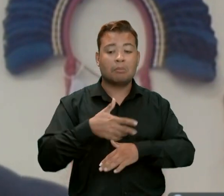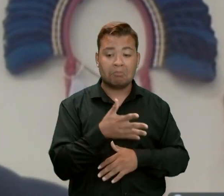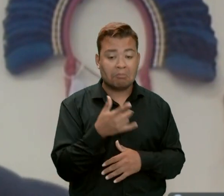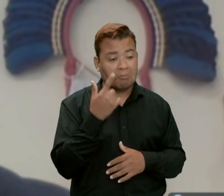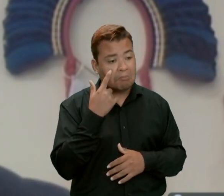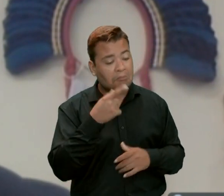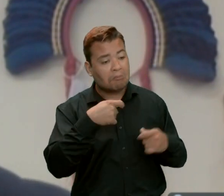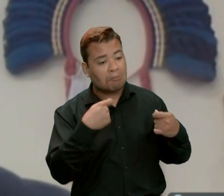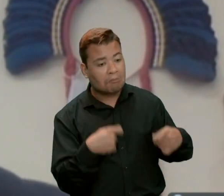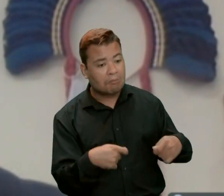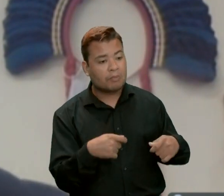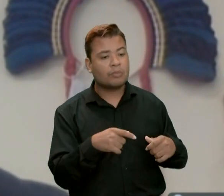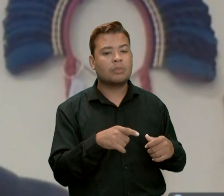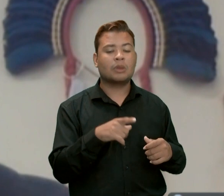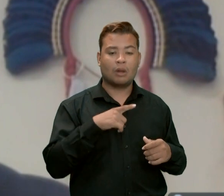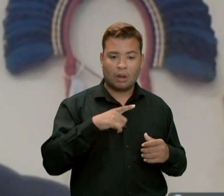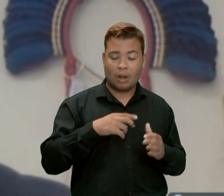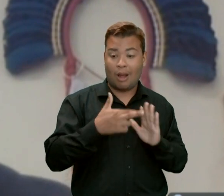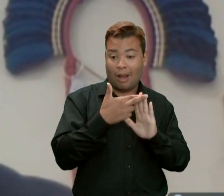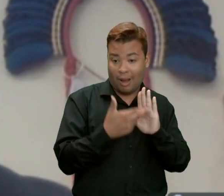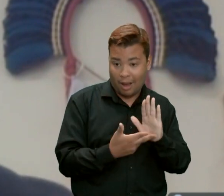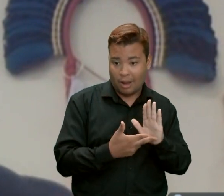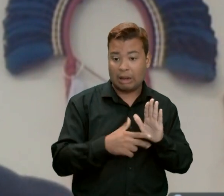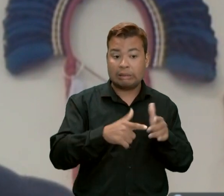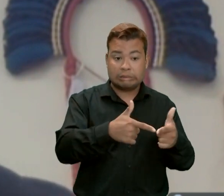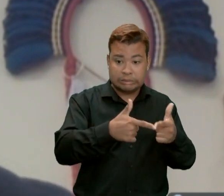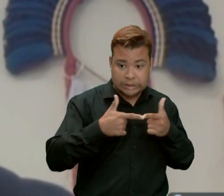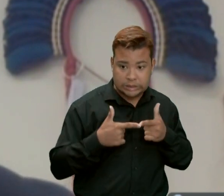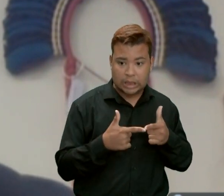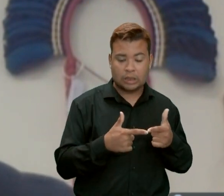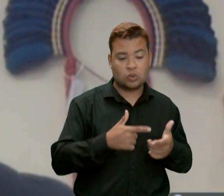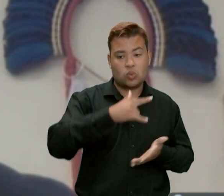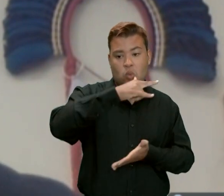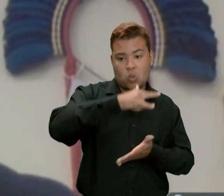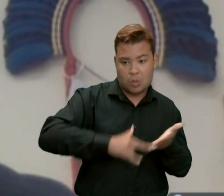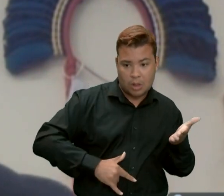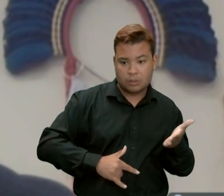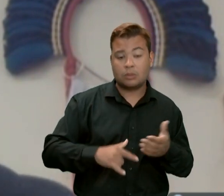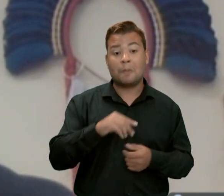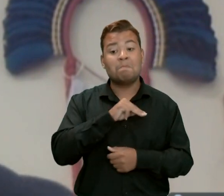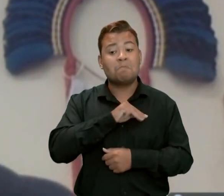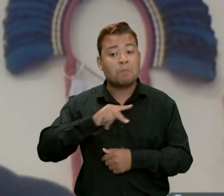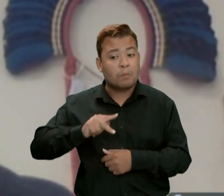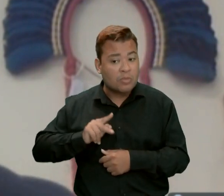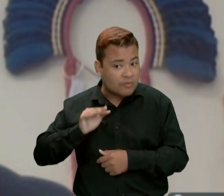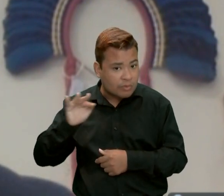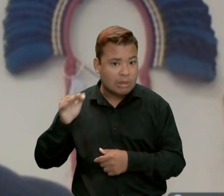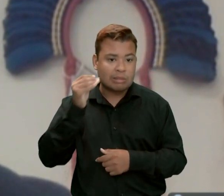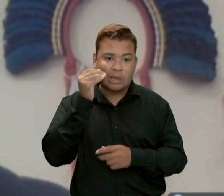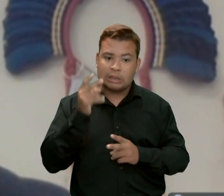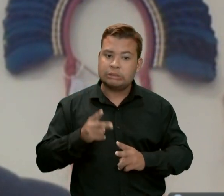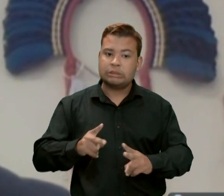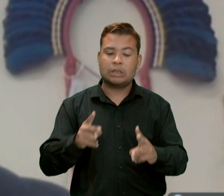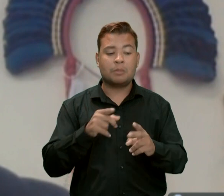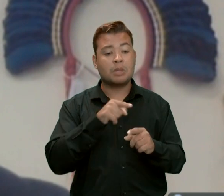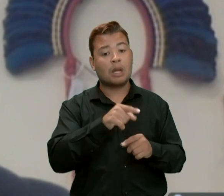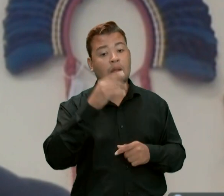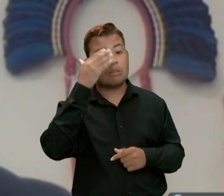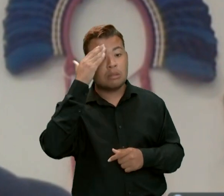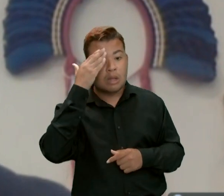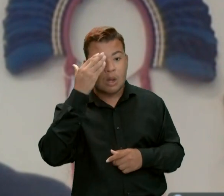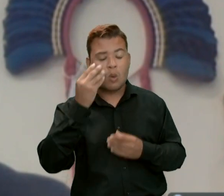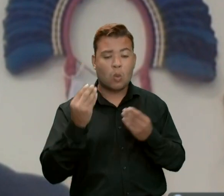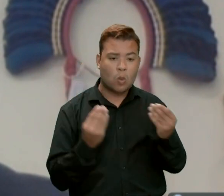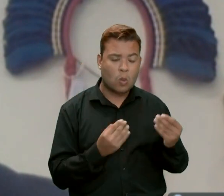nos licenciamentos ambientais. O Ministério Federal tenta sempre implementar uma compreensão, um modo de